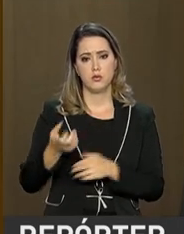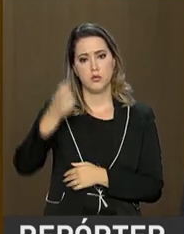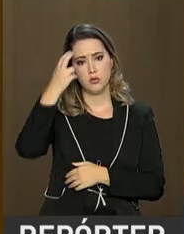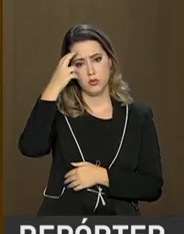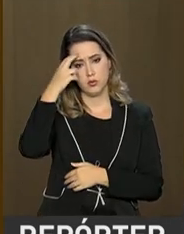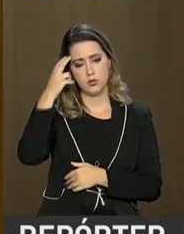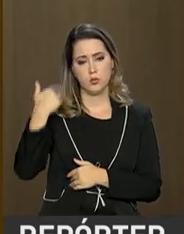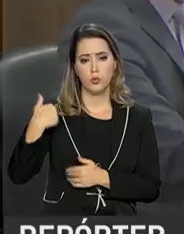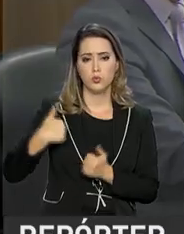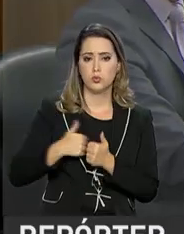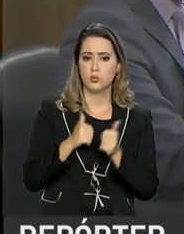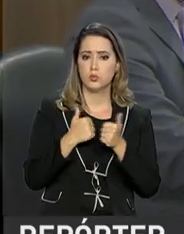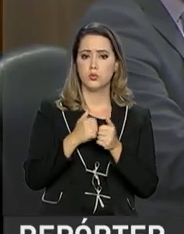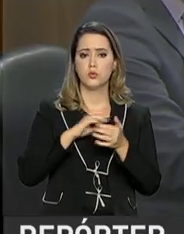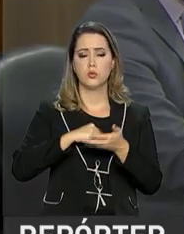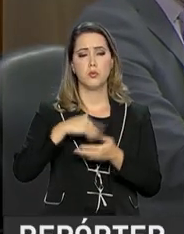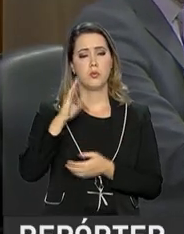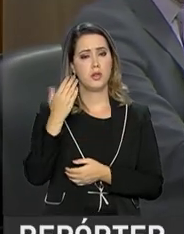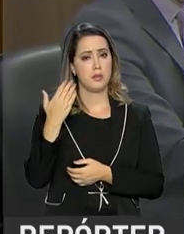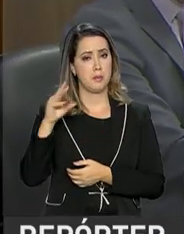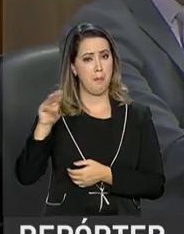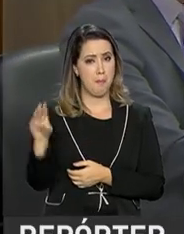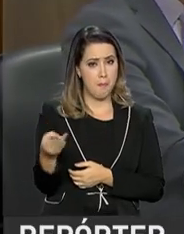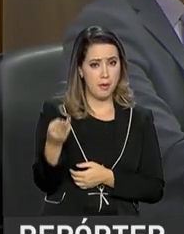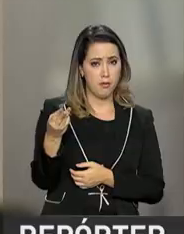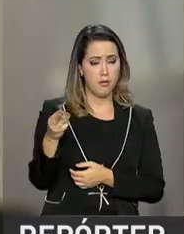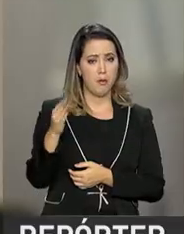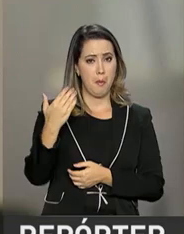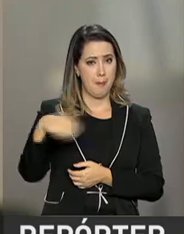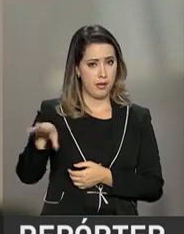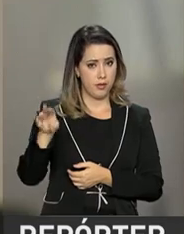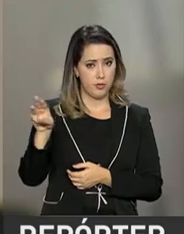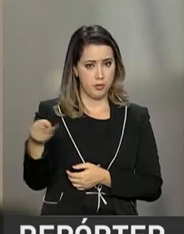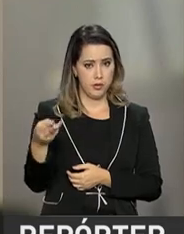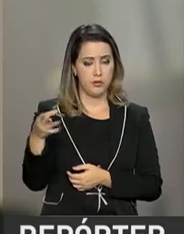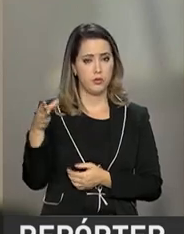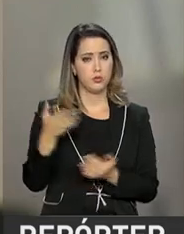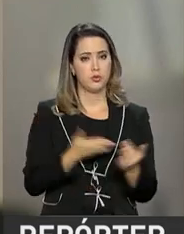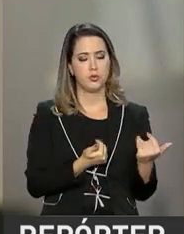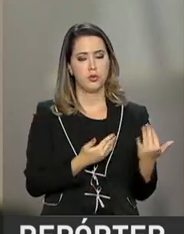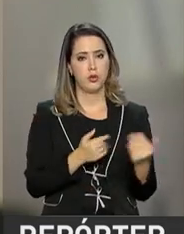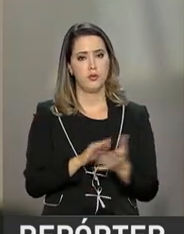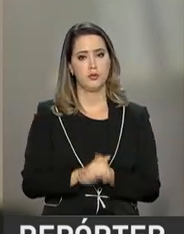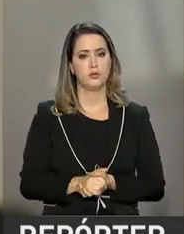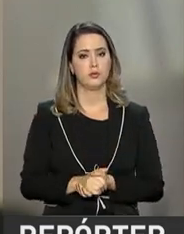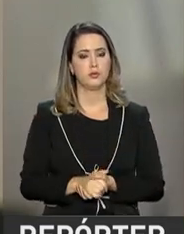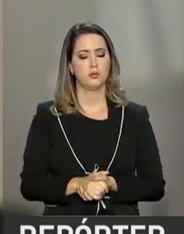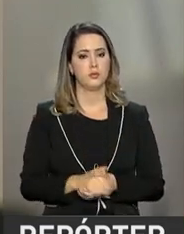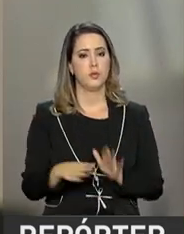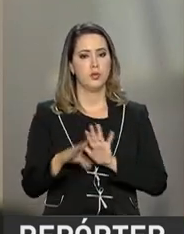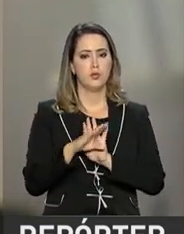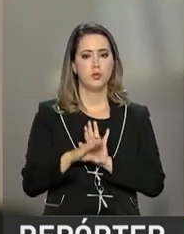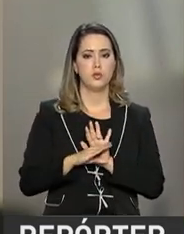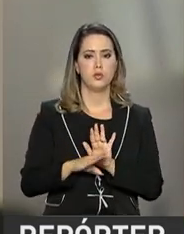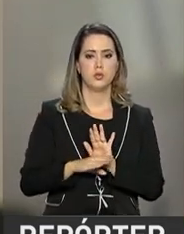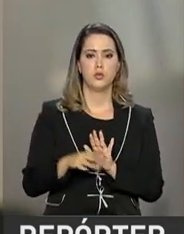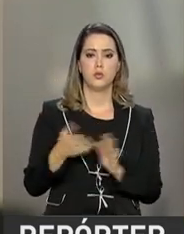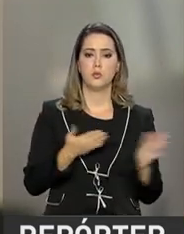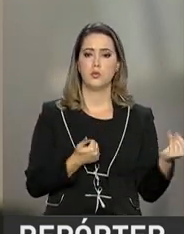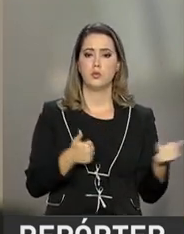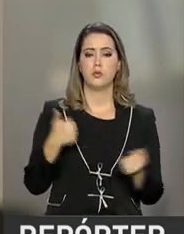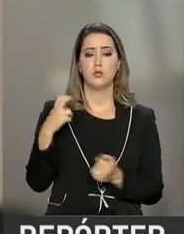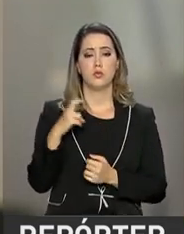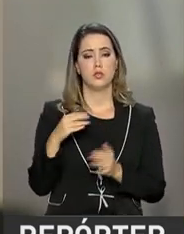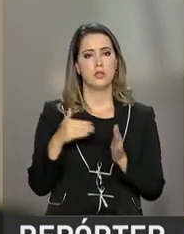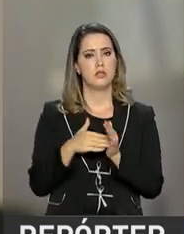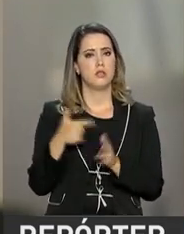e já atingiu meio milhão de jovens em todo o brasil é um programa voltado para jovens de 15 a 29 anos que têm renda familiar de